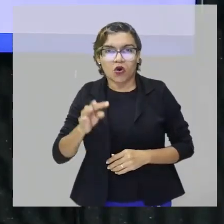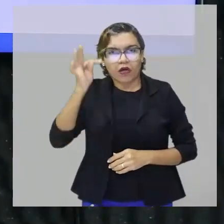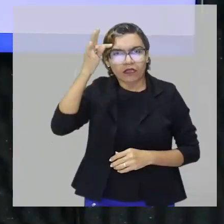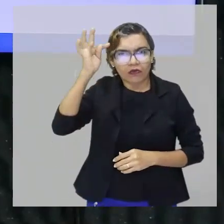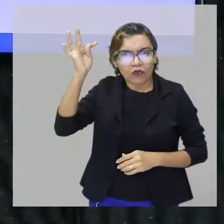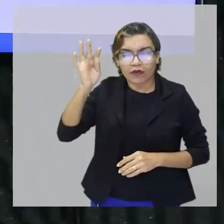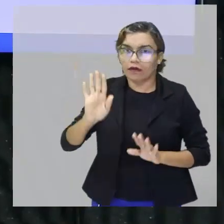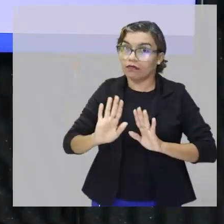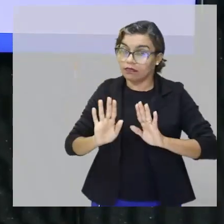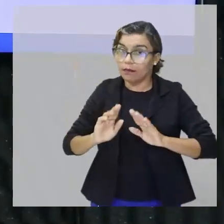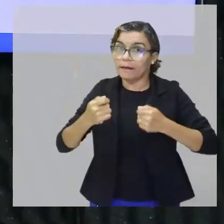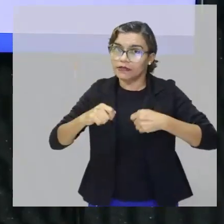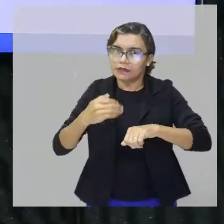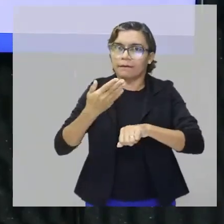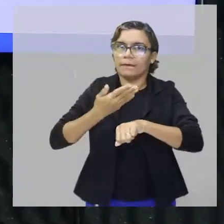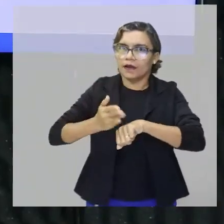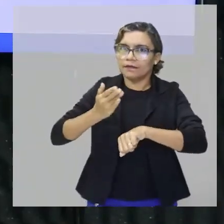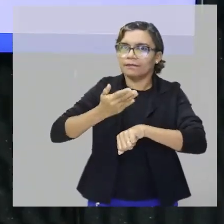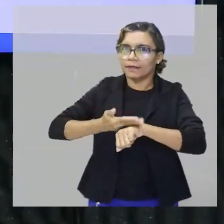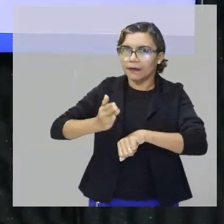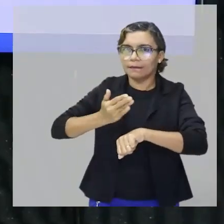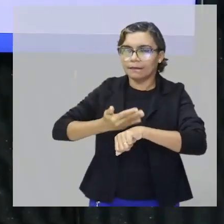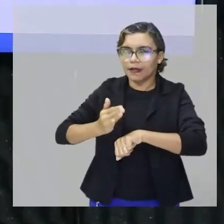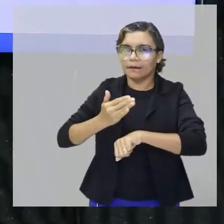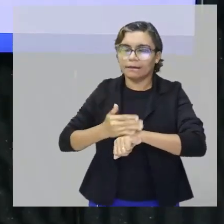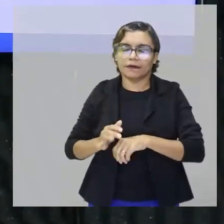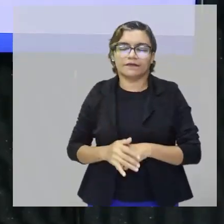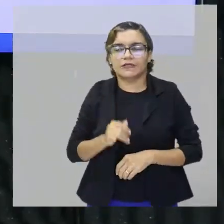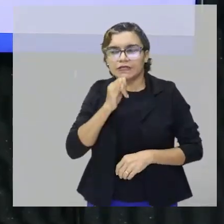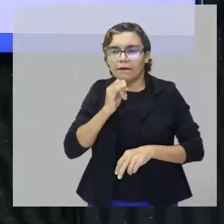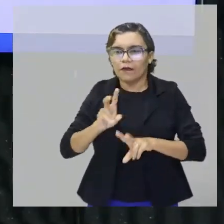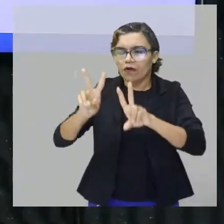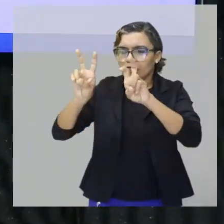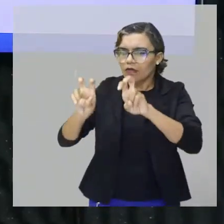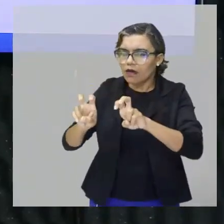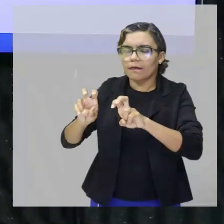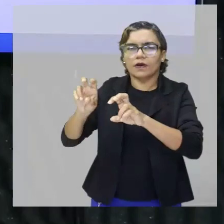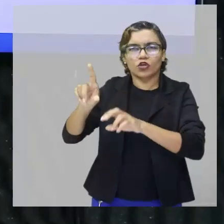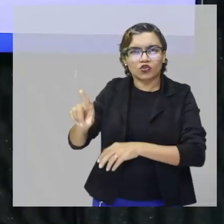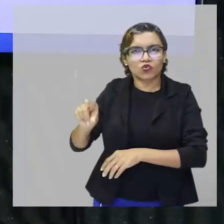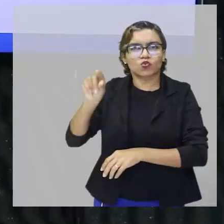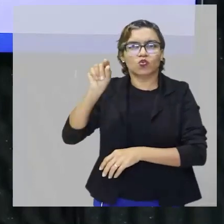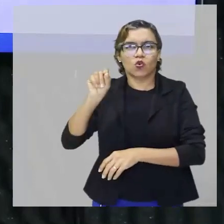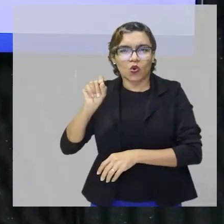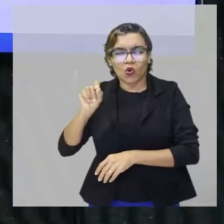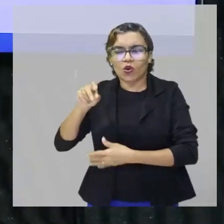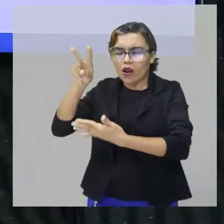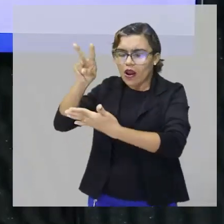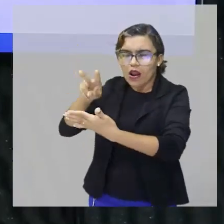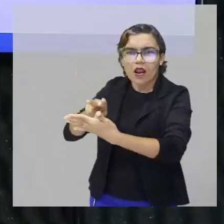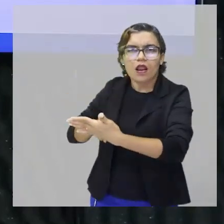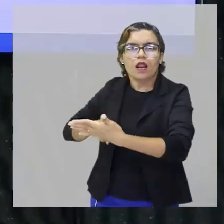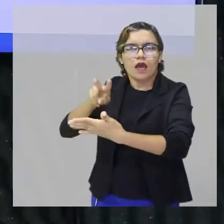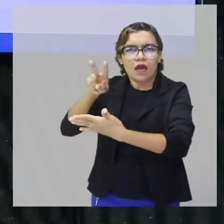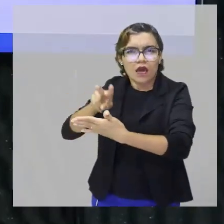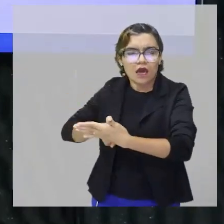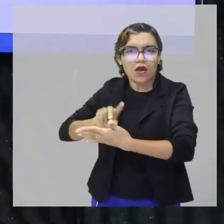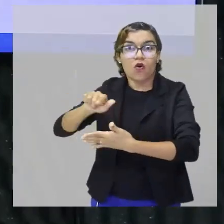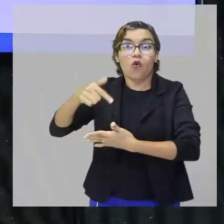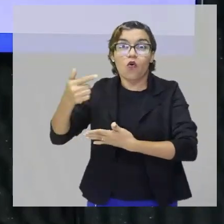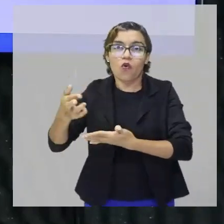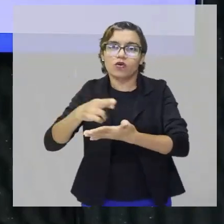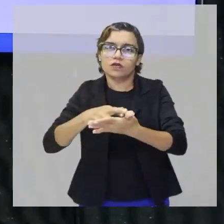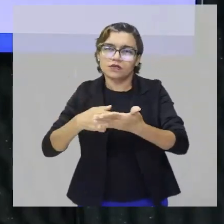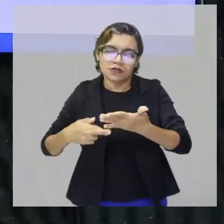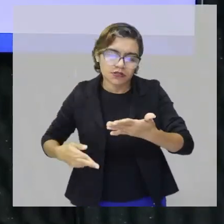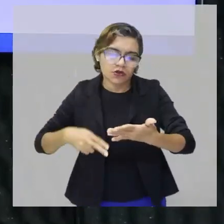Vamos começar a praticar, né? Pega um tema, lê bastante sobre o tema, busca outras redações sobre aquele